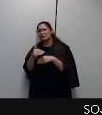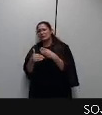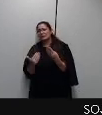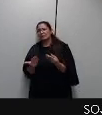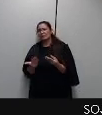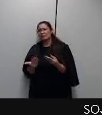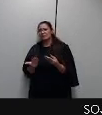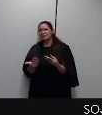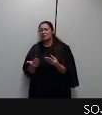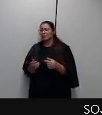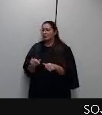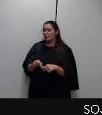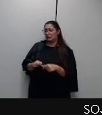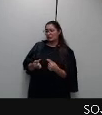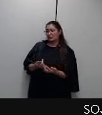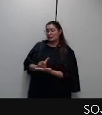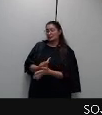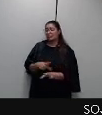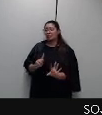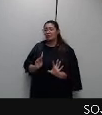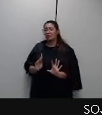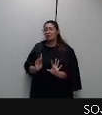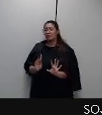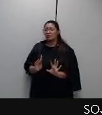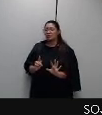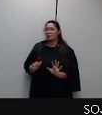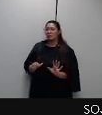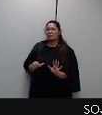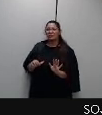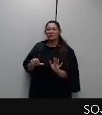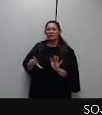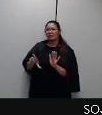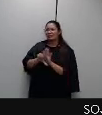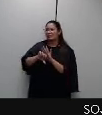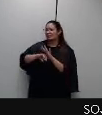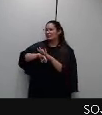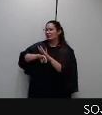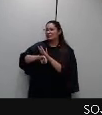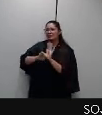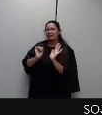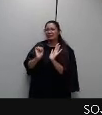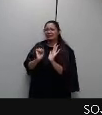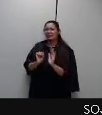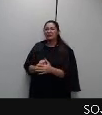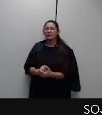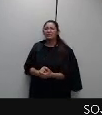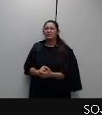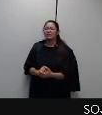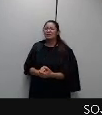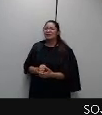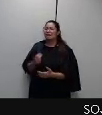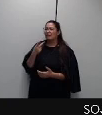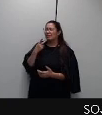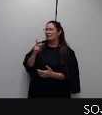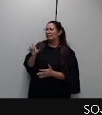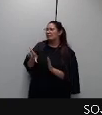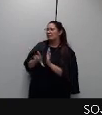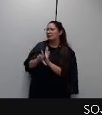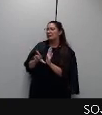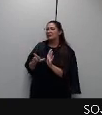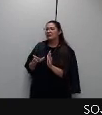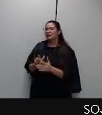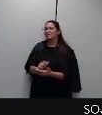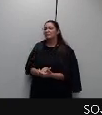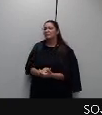improbidade e não apenas como ilegalidade eu gosto mesmo e aliás fantasia iriam